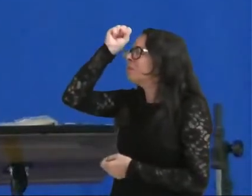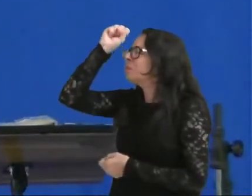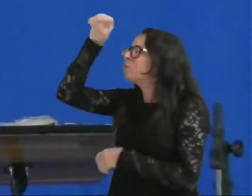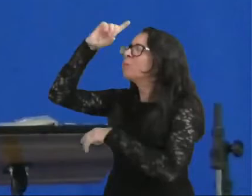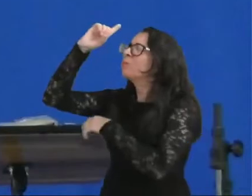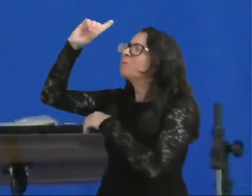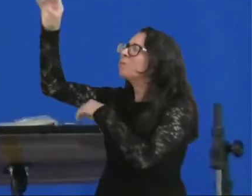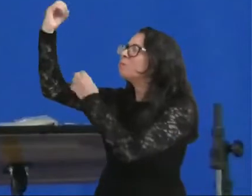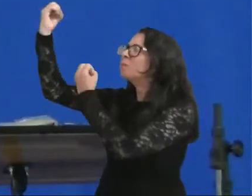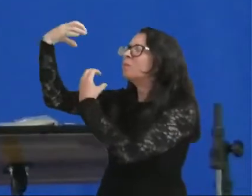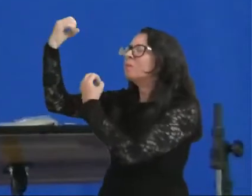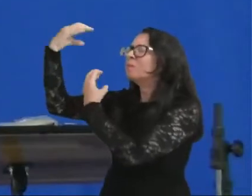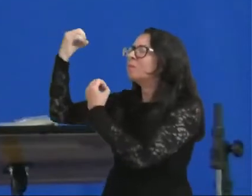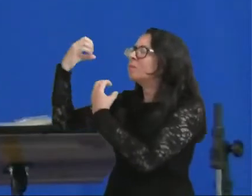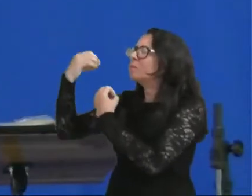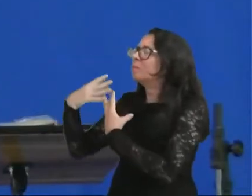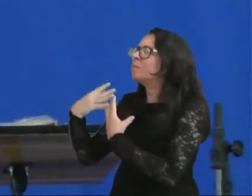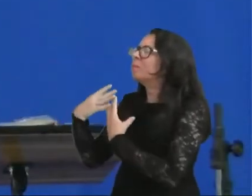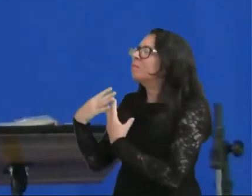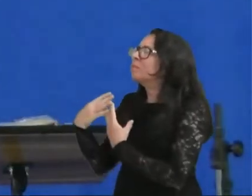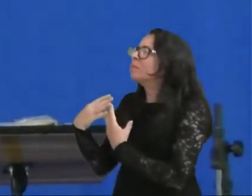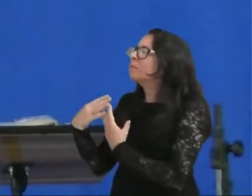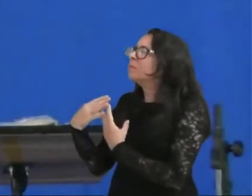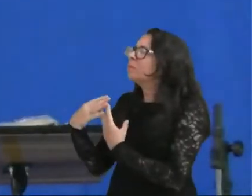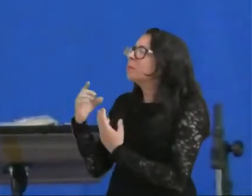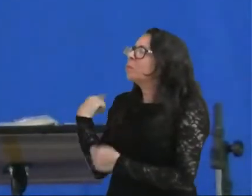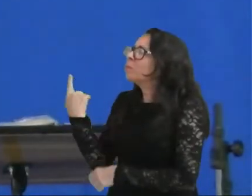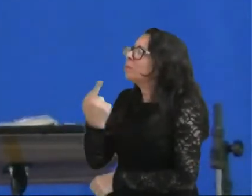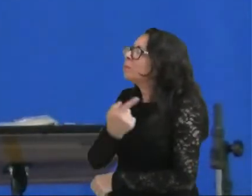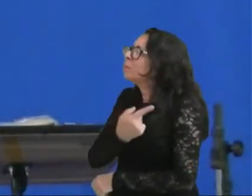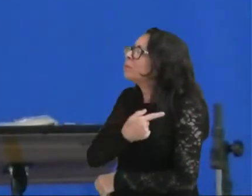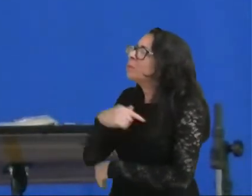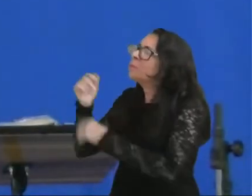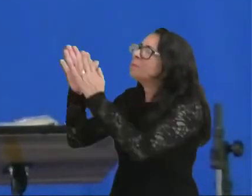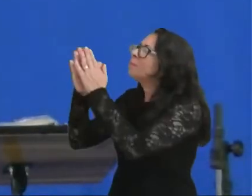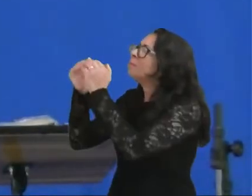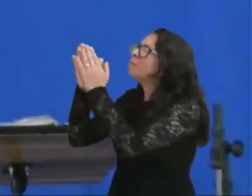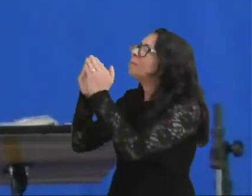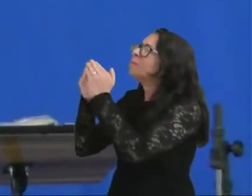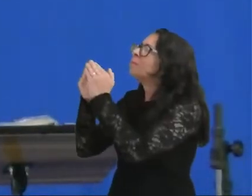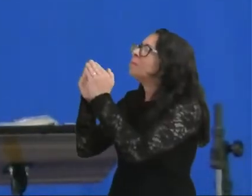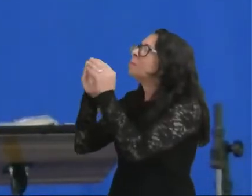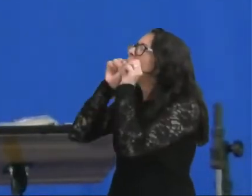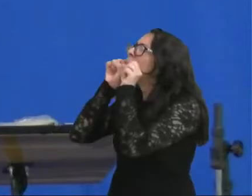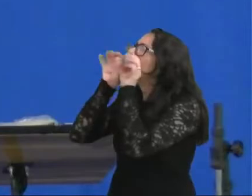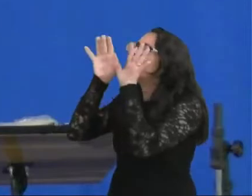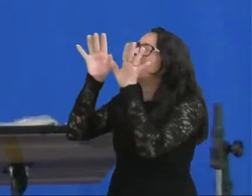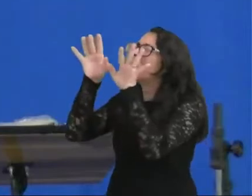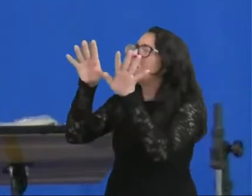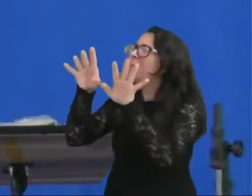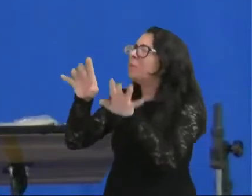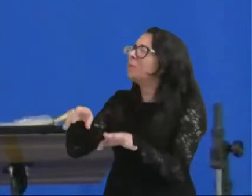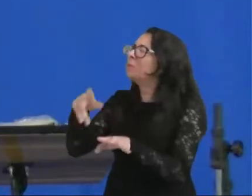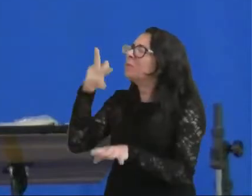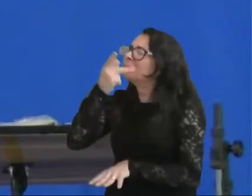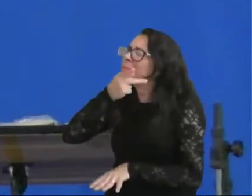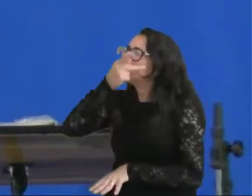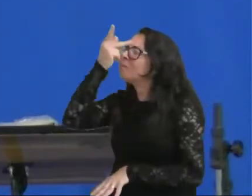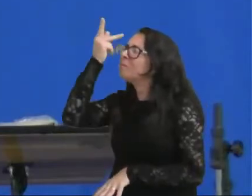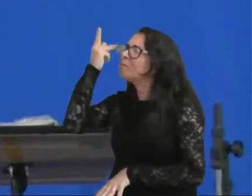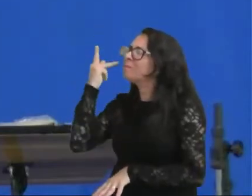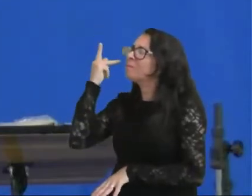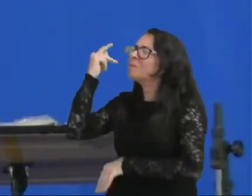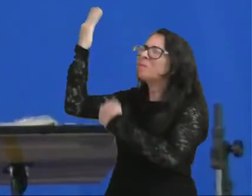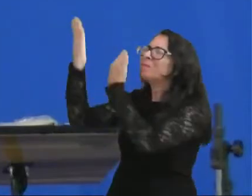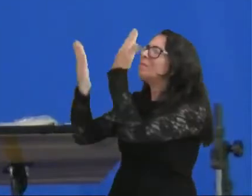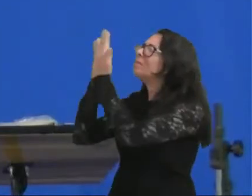obra. As pessoas, ó Pai, que têm o coração na Tua obra, Senhor. As pessoas, ó Deus, que têm dedicado a Tua obra, Senhor.